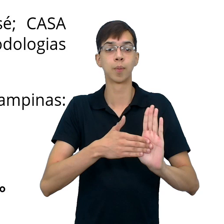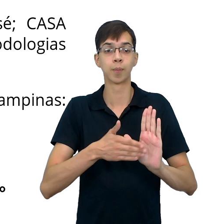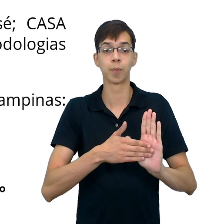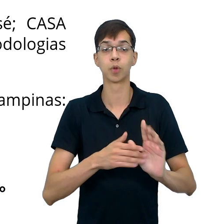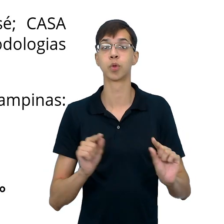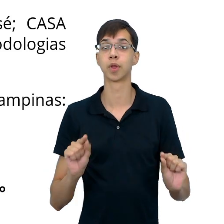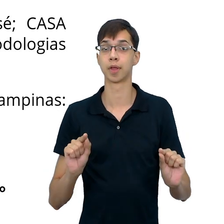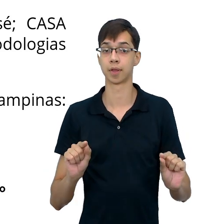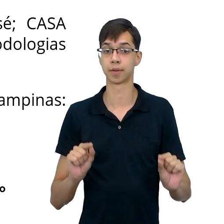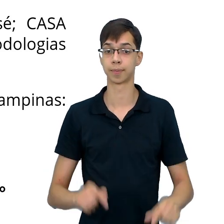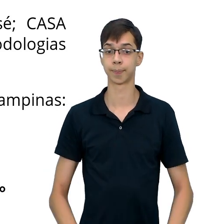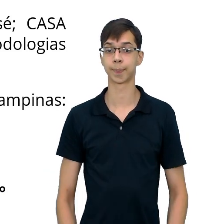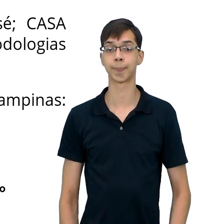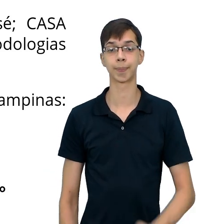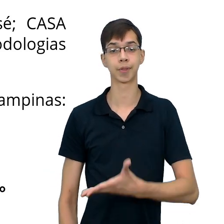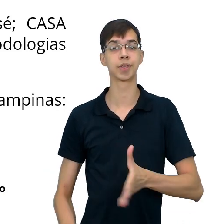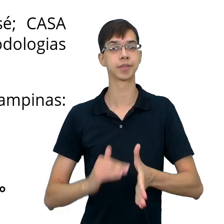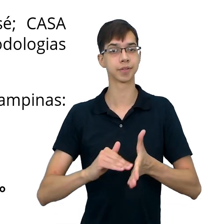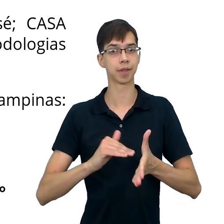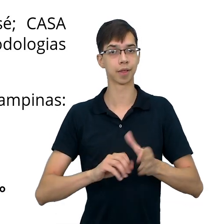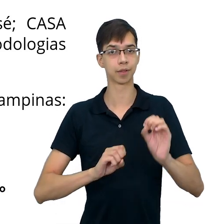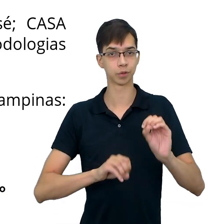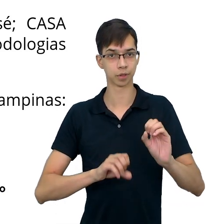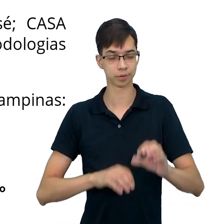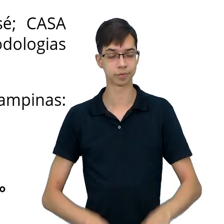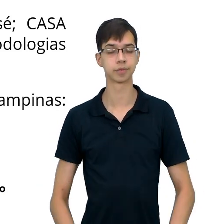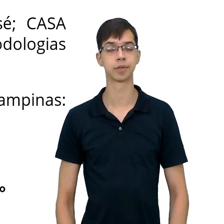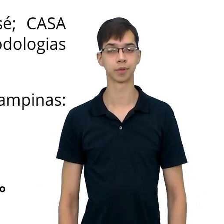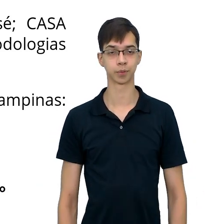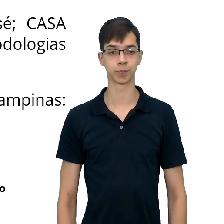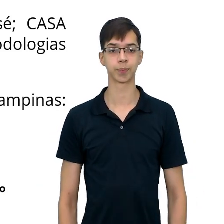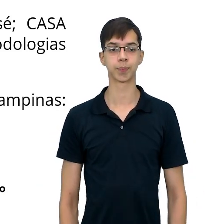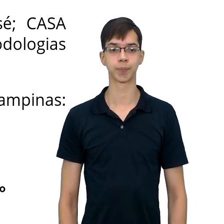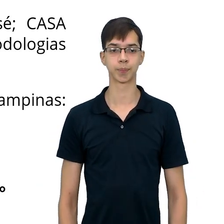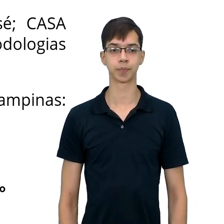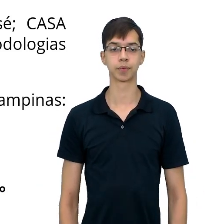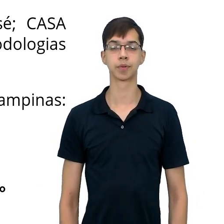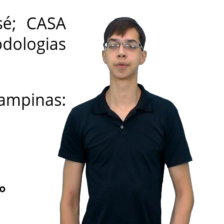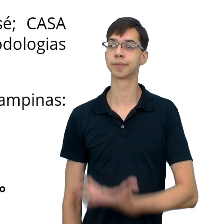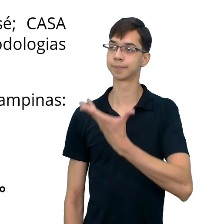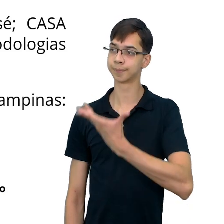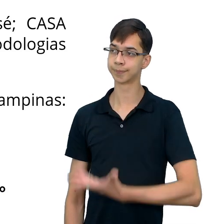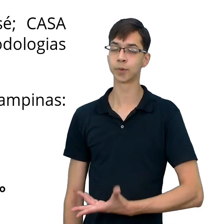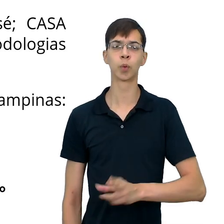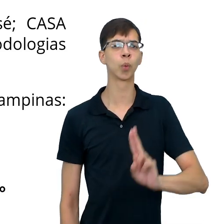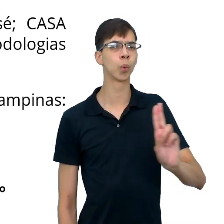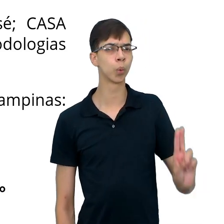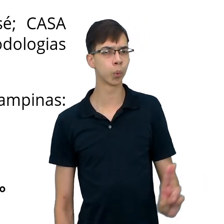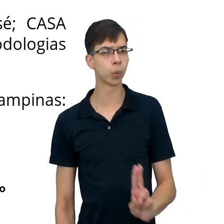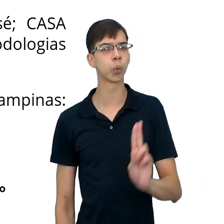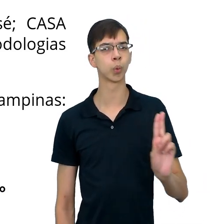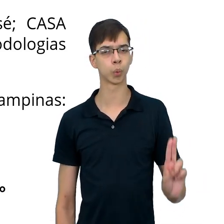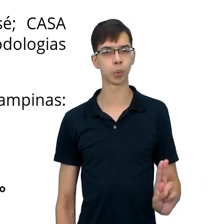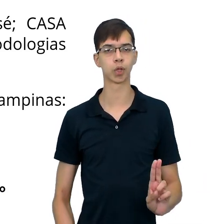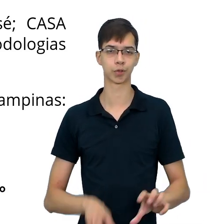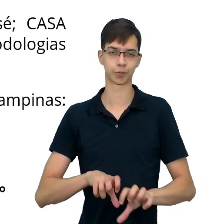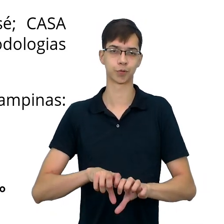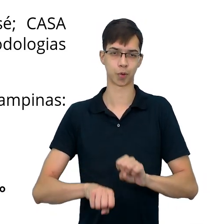Paulo, e aqui, né, estão apresentadas as nossas referências utilizadas para a construção dessa